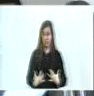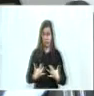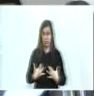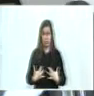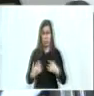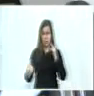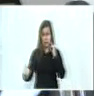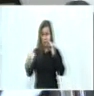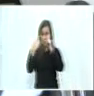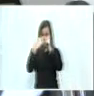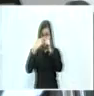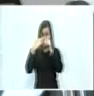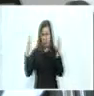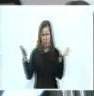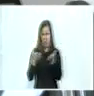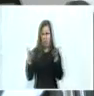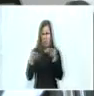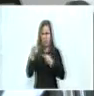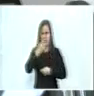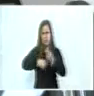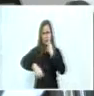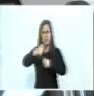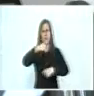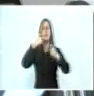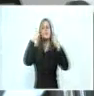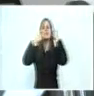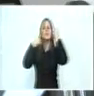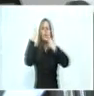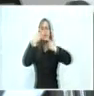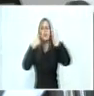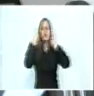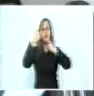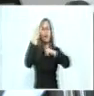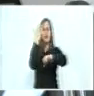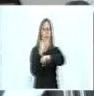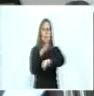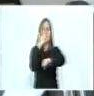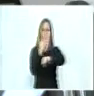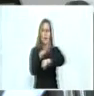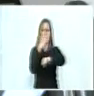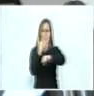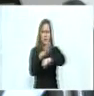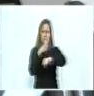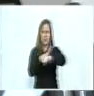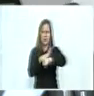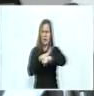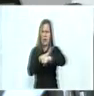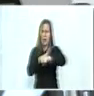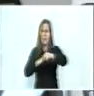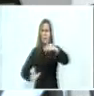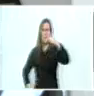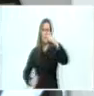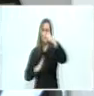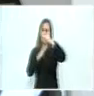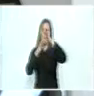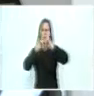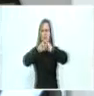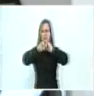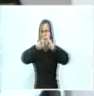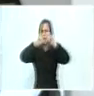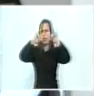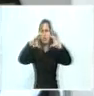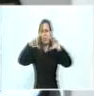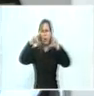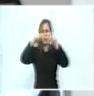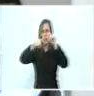atual administração se preocupa, na prática, em nível máximo com a divulgação de seus atos a